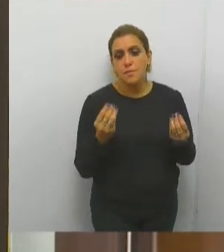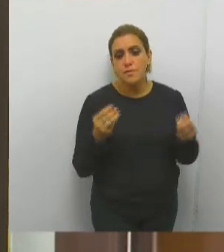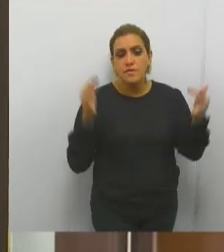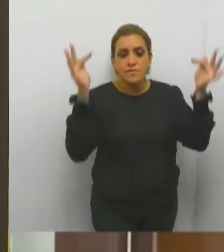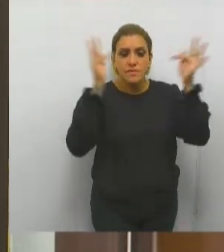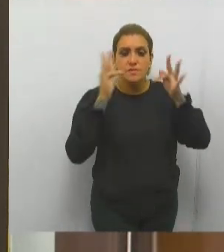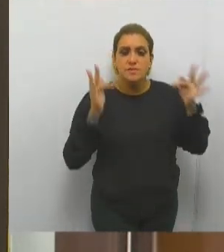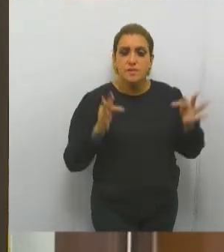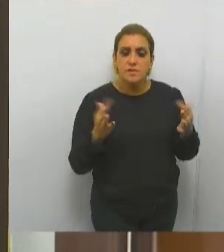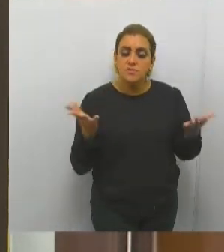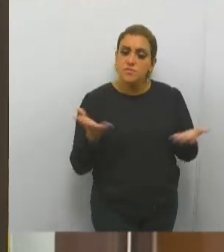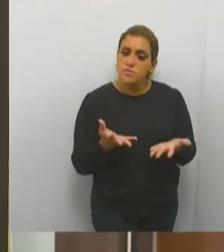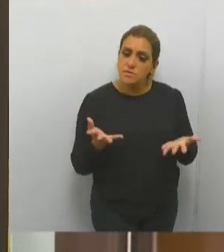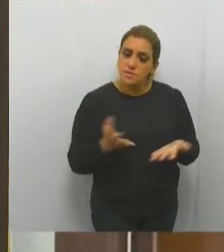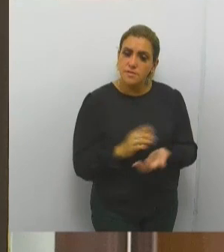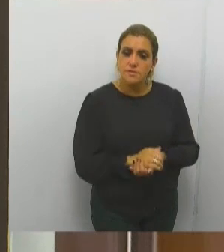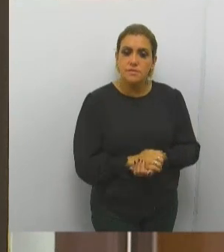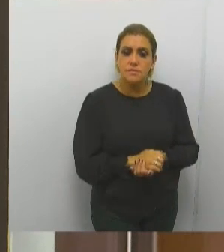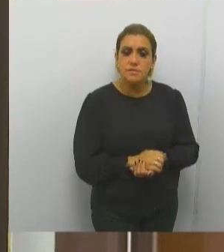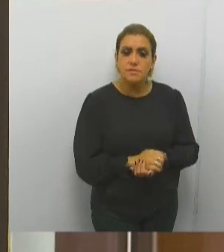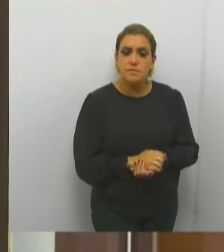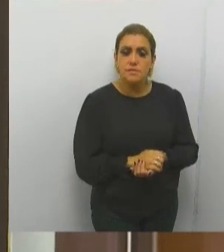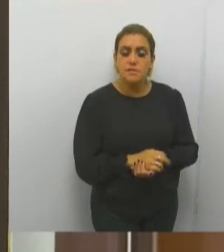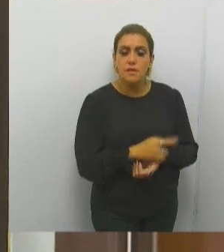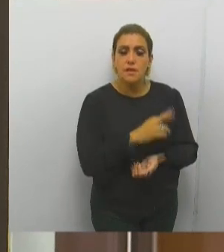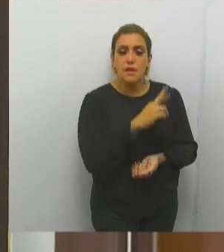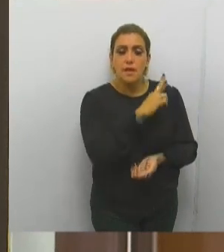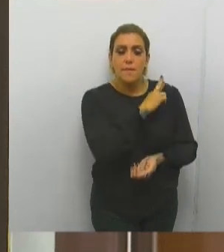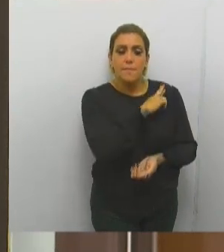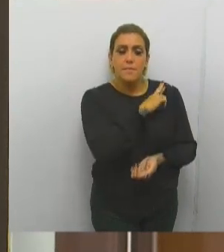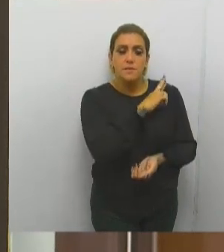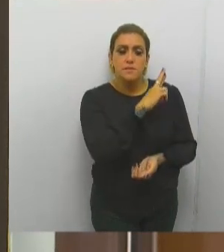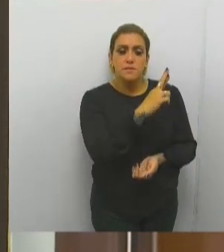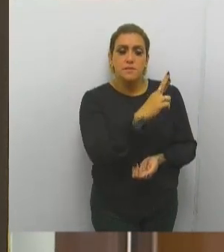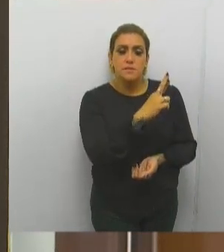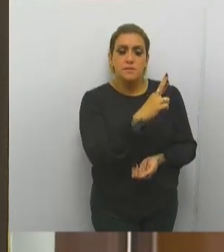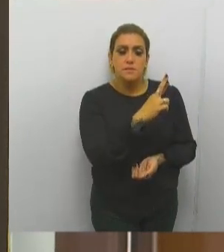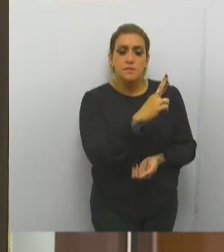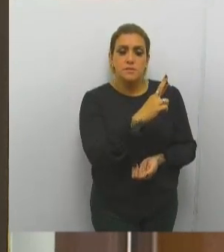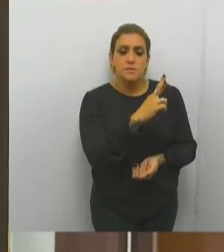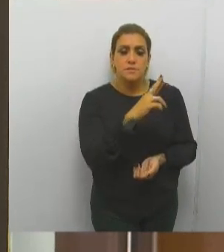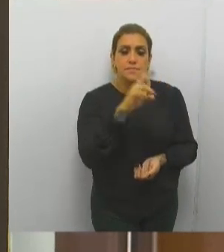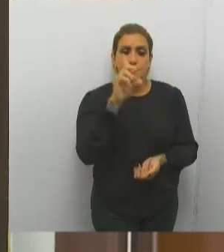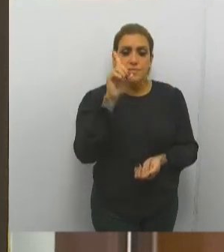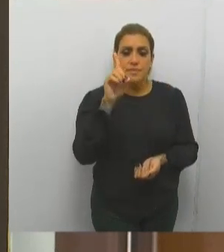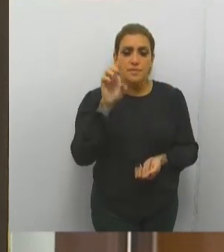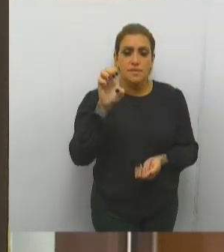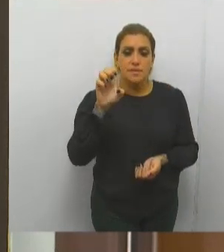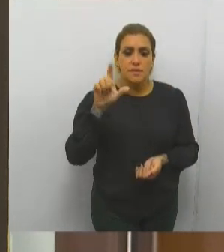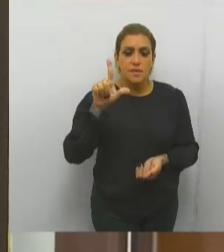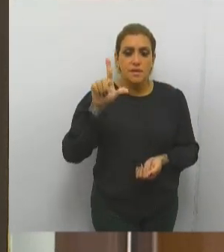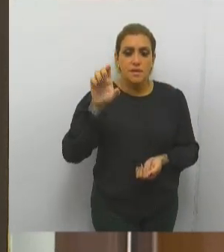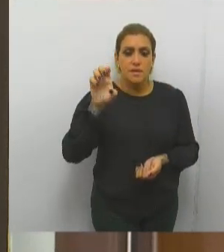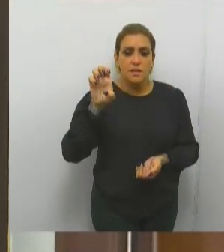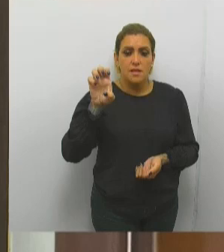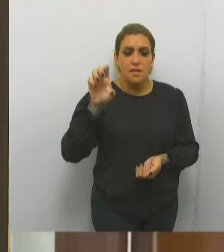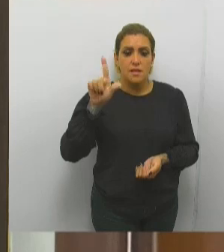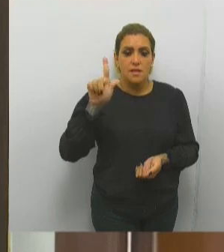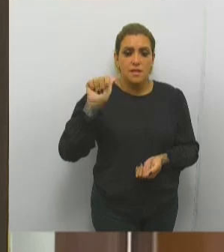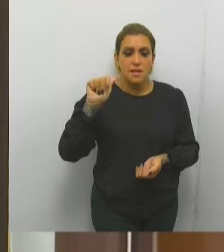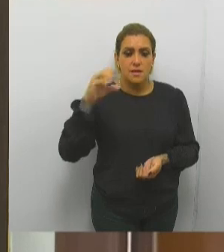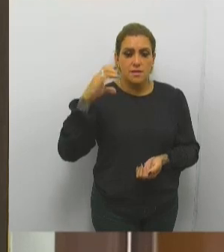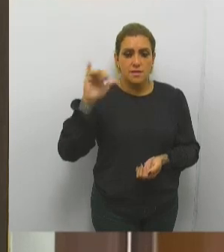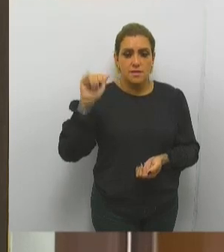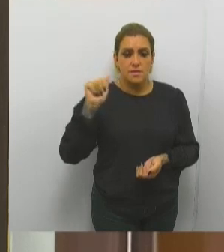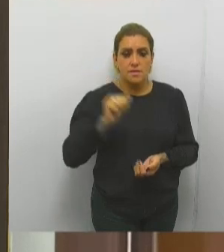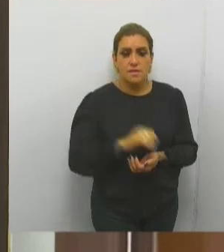que estamos hoje aqui representando a nossa delegacia da UBT em Angra dos